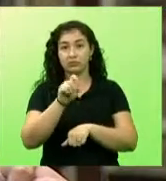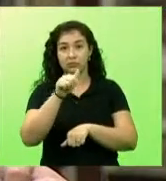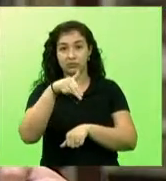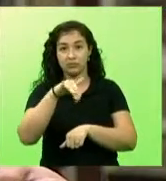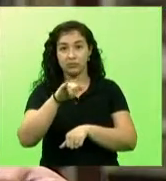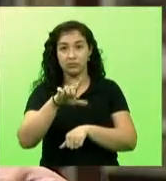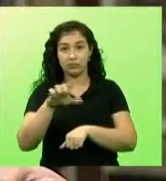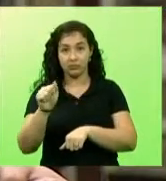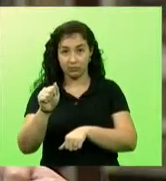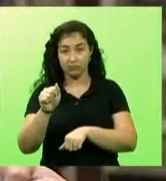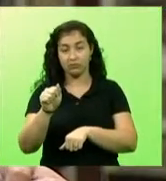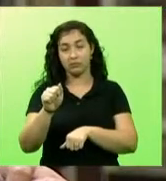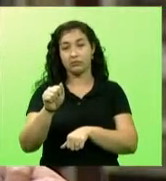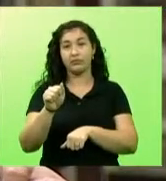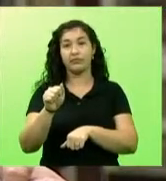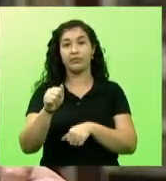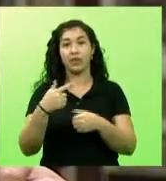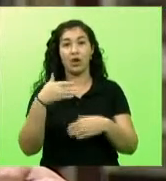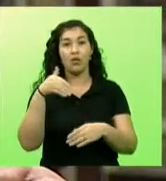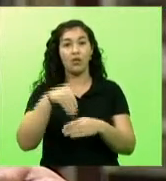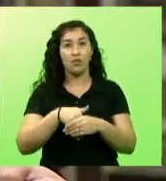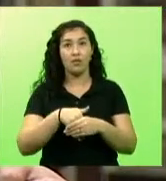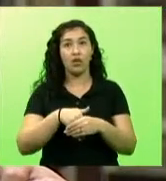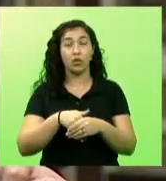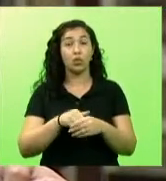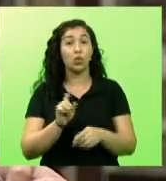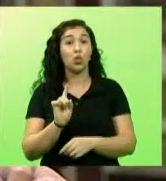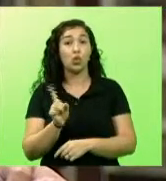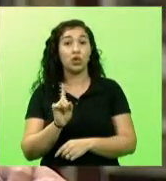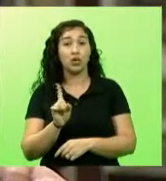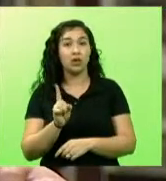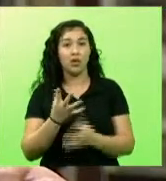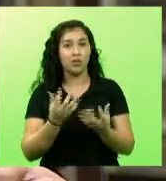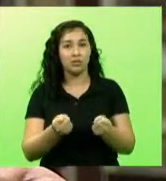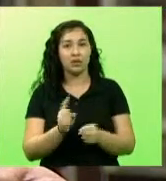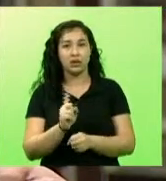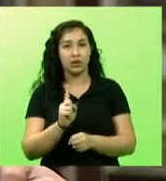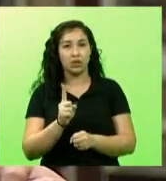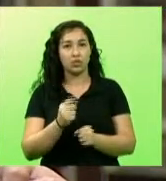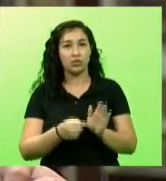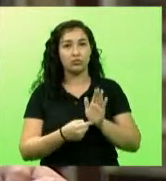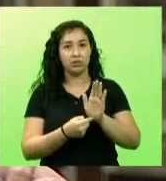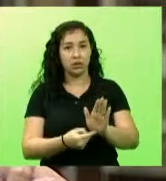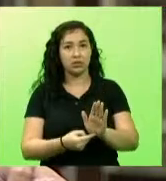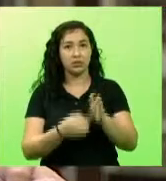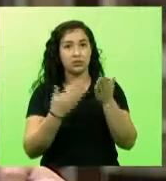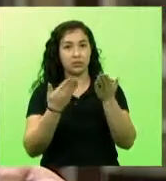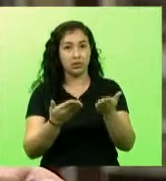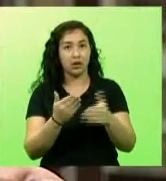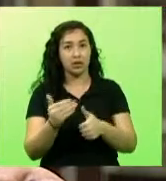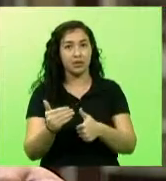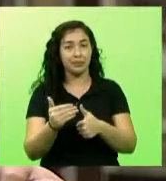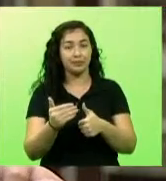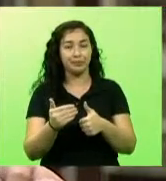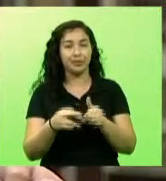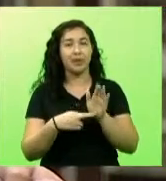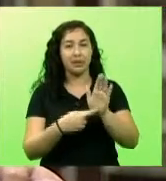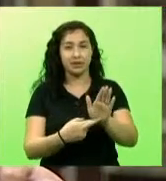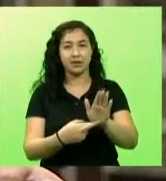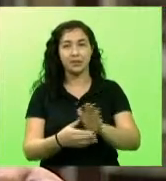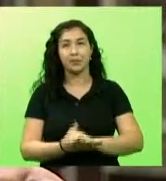Daniela Cristina Rainer, eu voto pelo não acatamento da denúncia do objeto da representação.